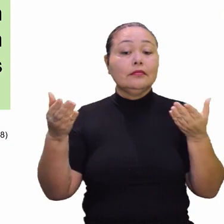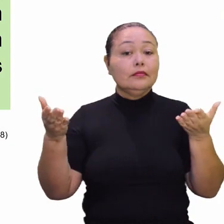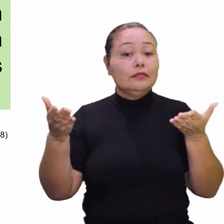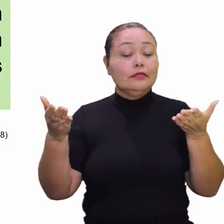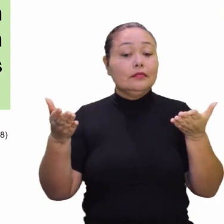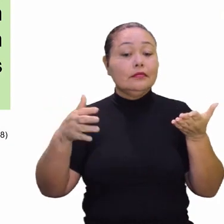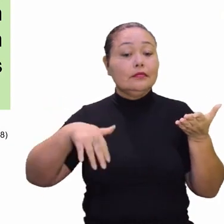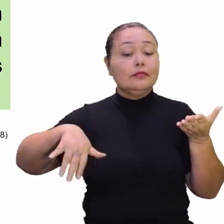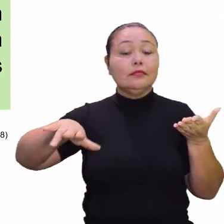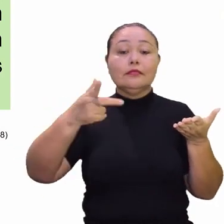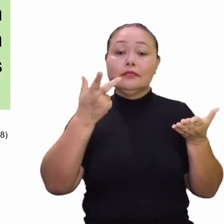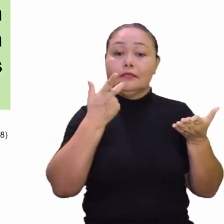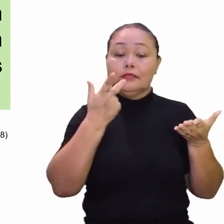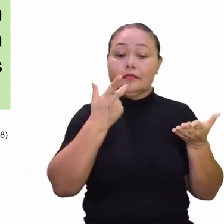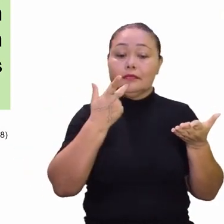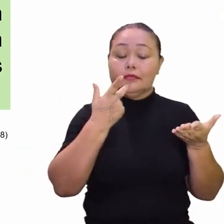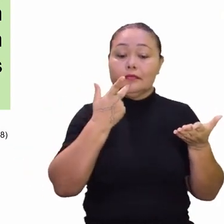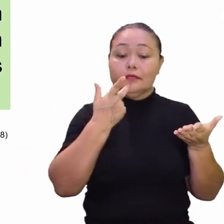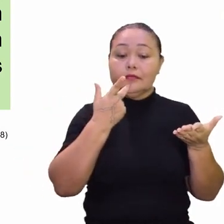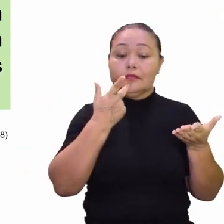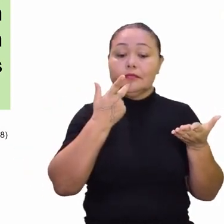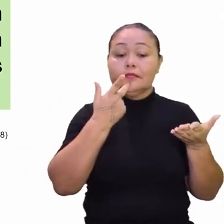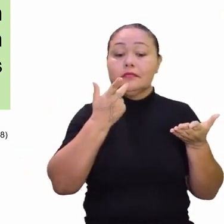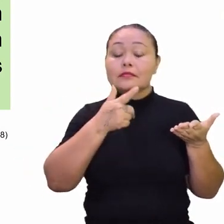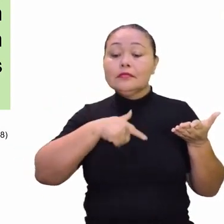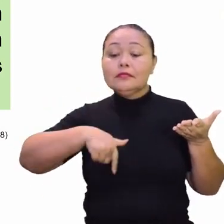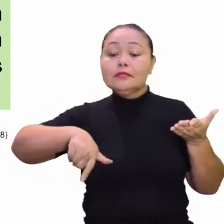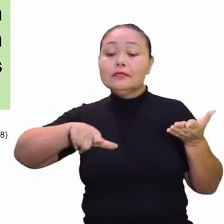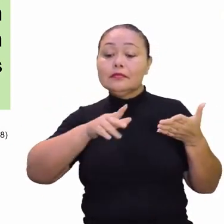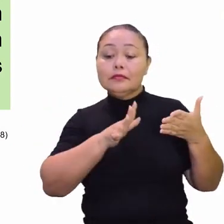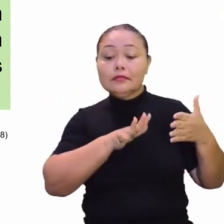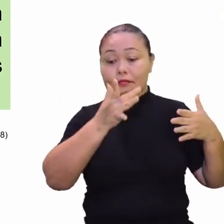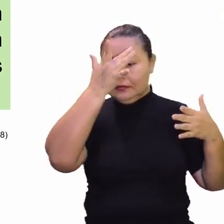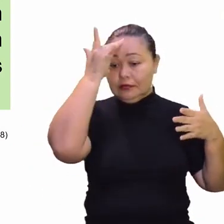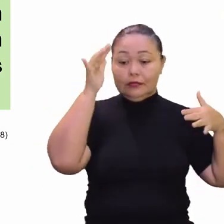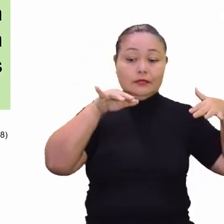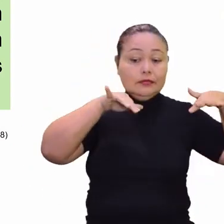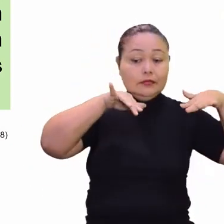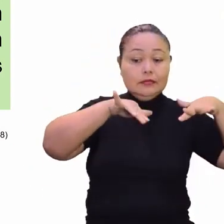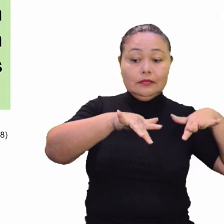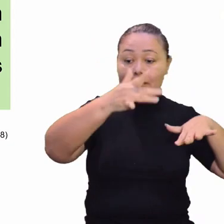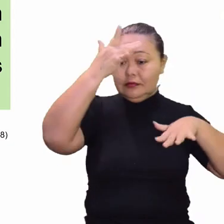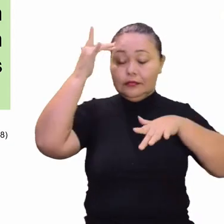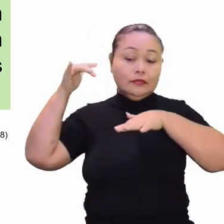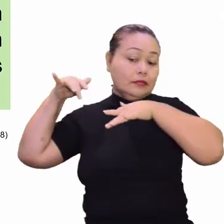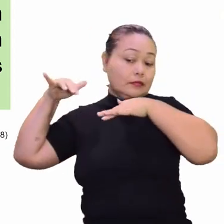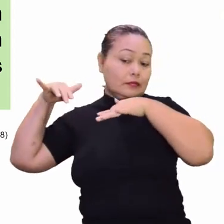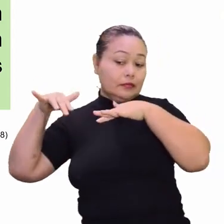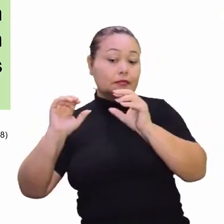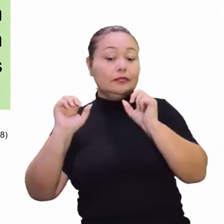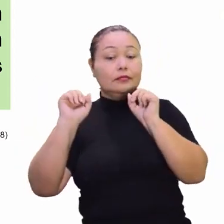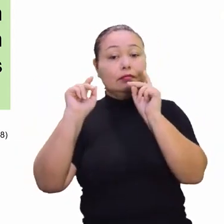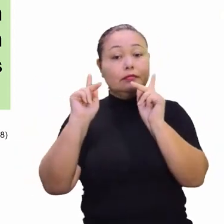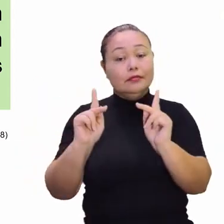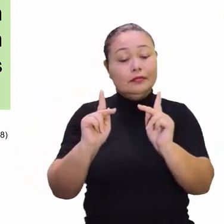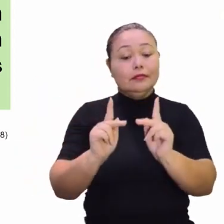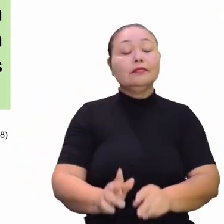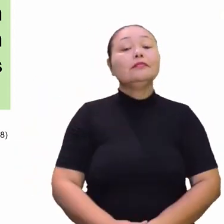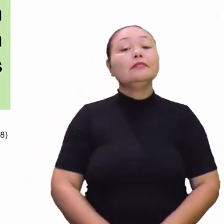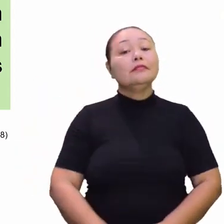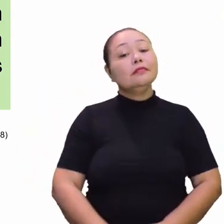momento, Rogério, falando de encontro de civilizações. Isso mesmo. Ok?